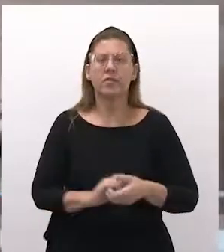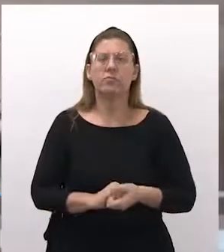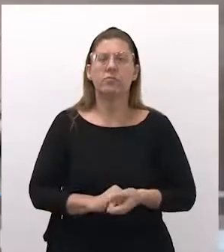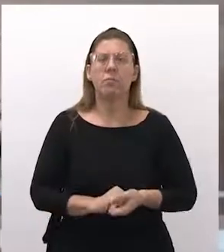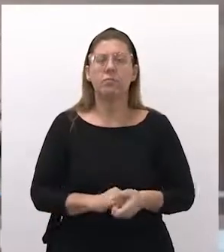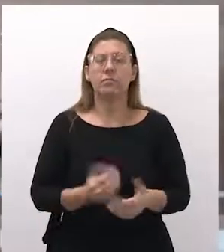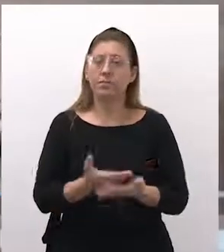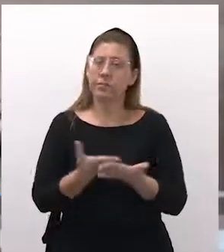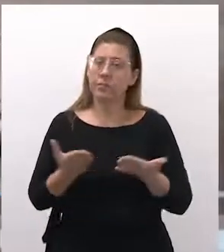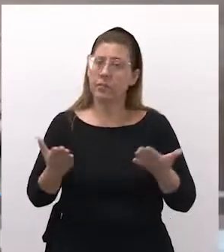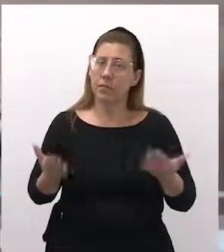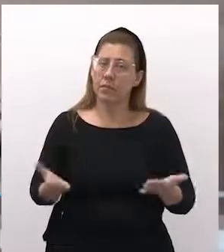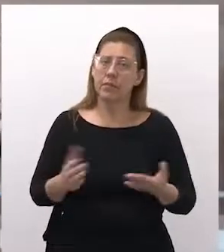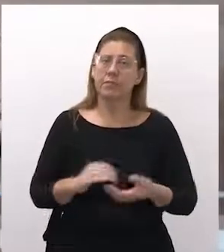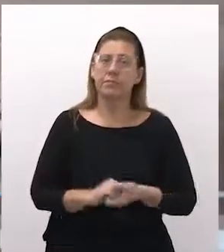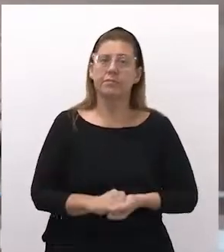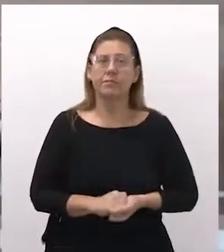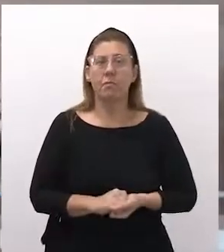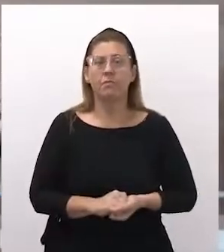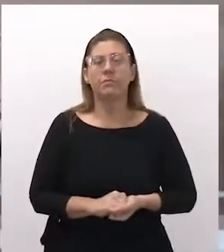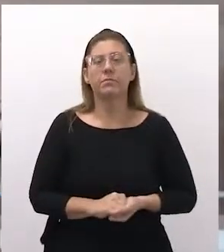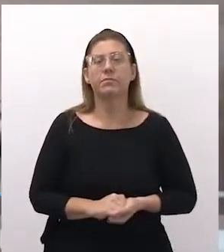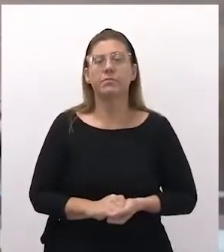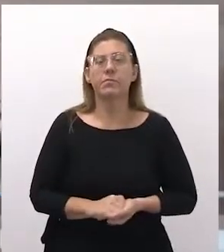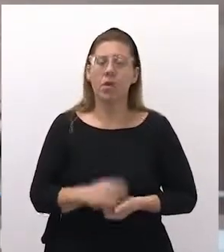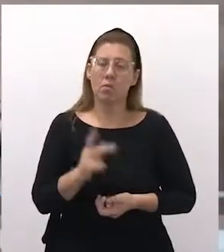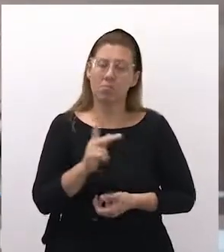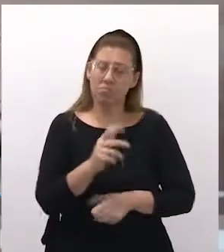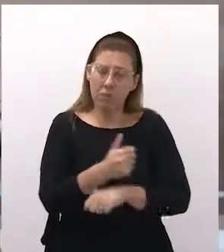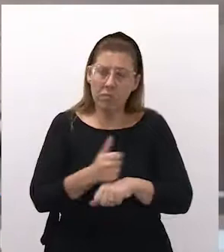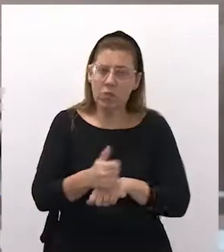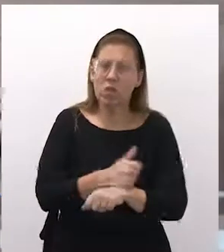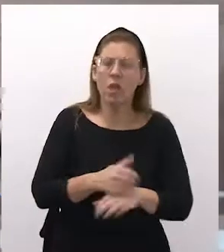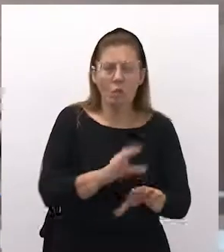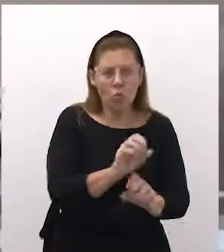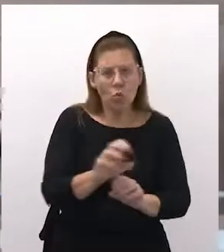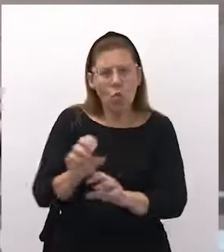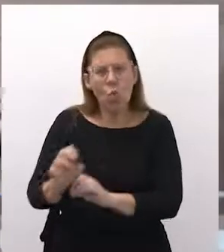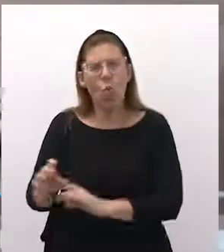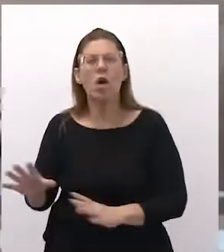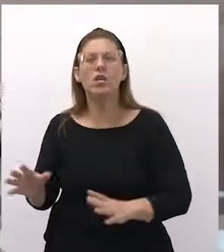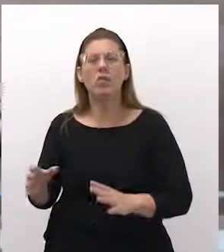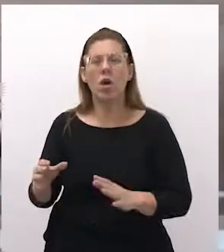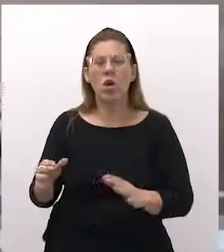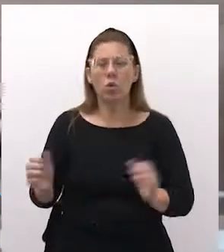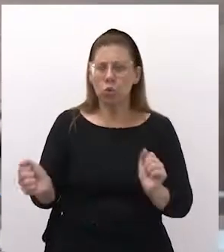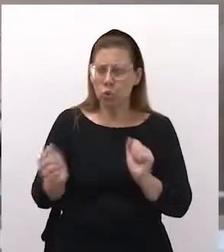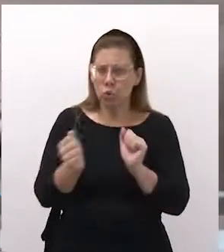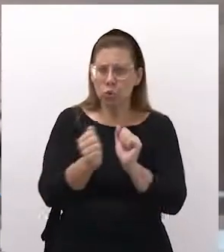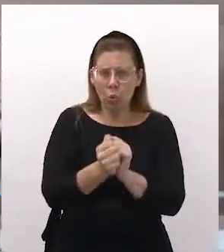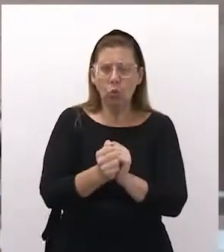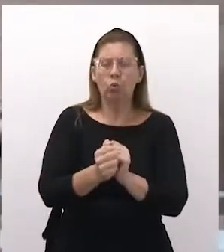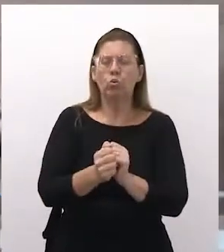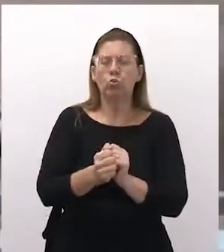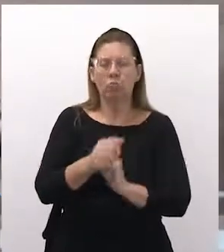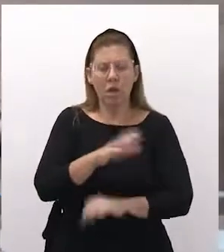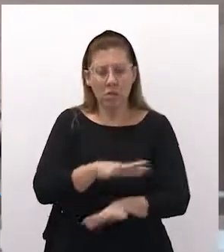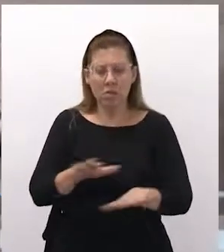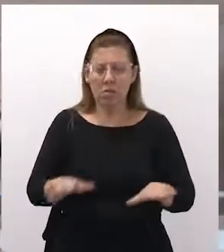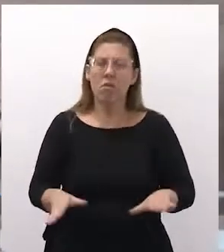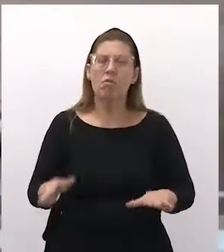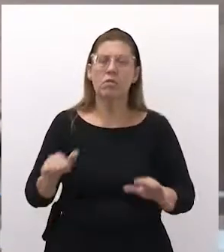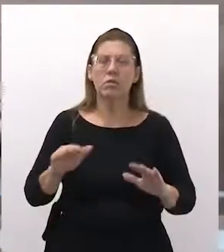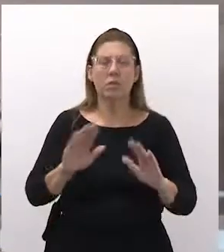E vocês, né, profissionais da educação, que muitos lidam no dia a dia das escolas,